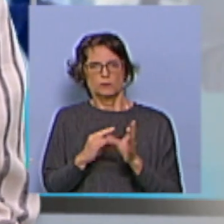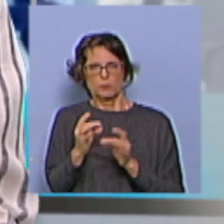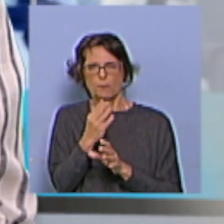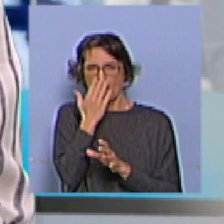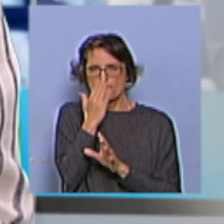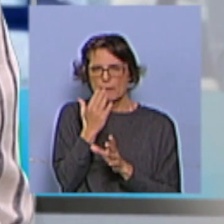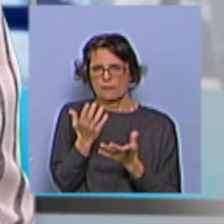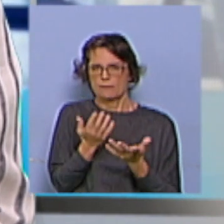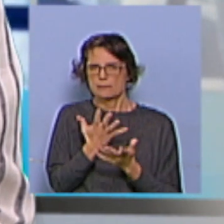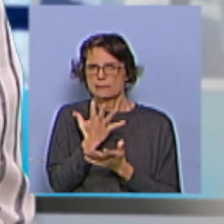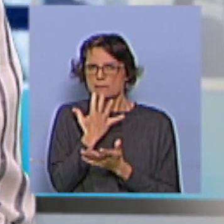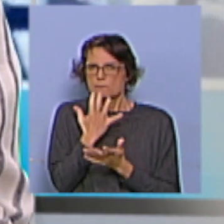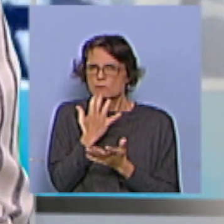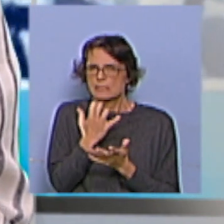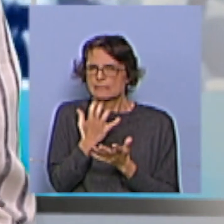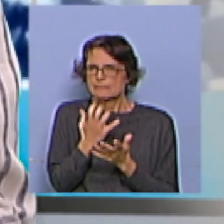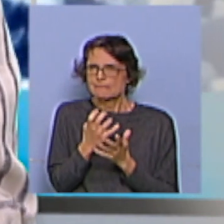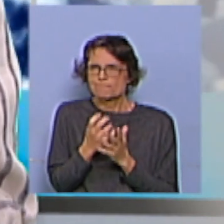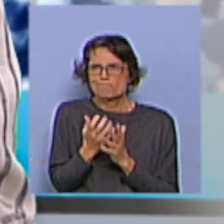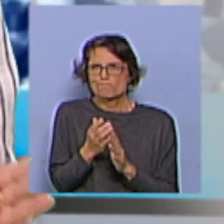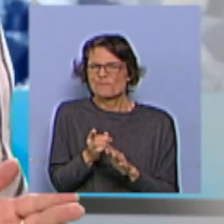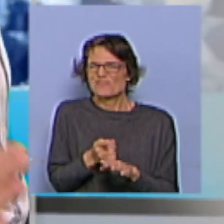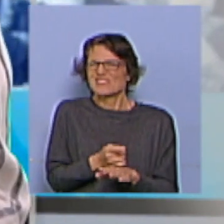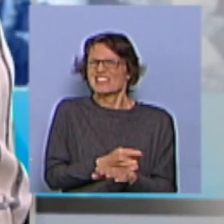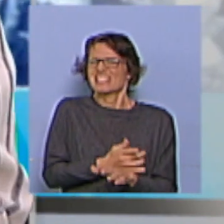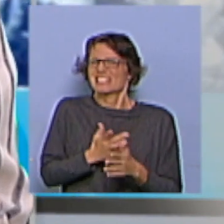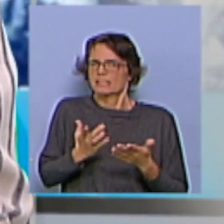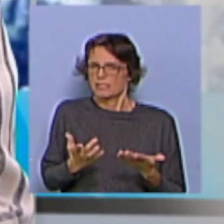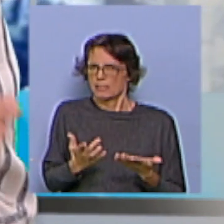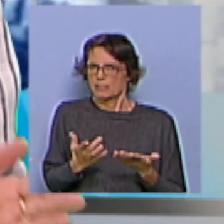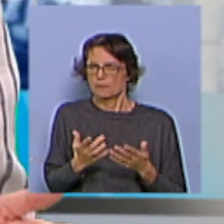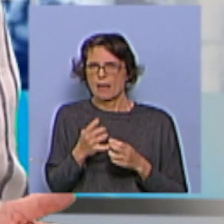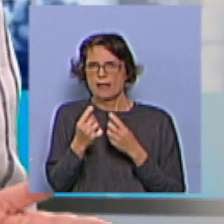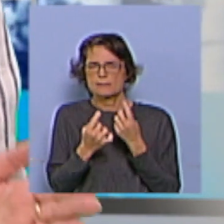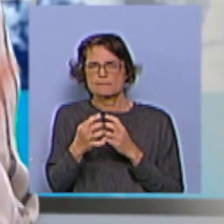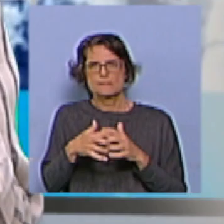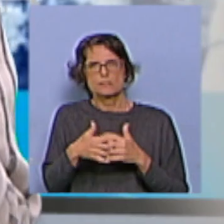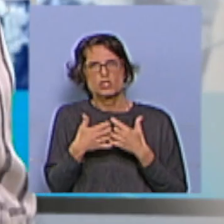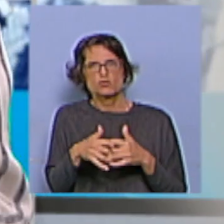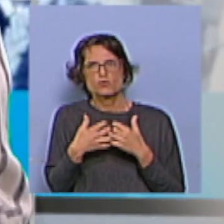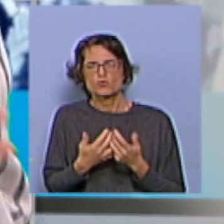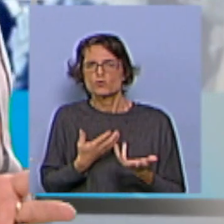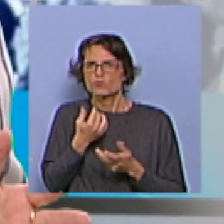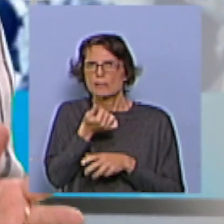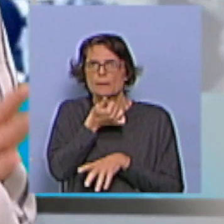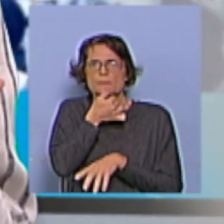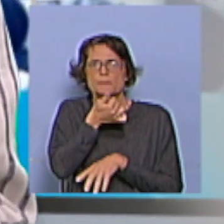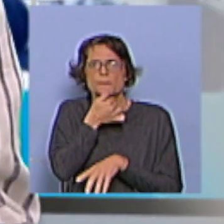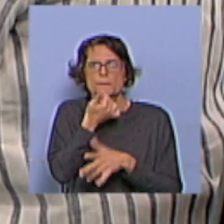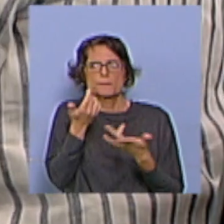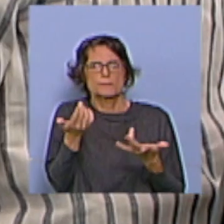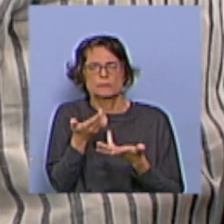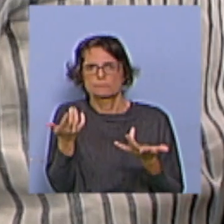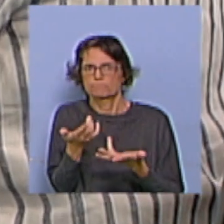a decidir, não é? Parece aqueles pais que já não sabem muito bem para onde vão, como agir em termos de autoridade,